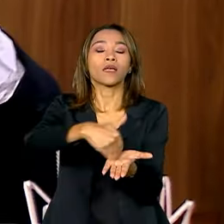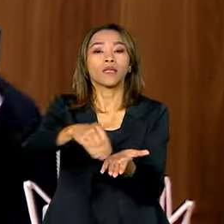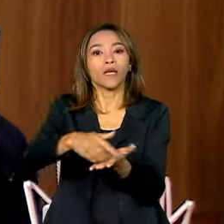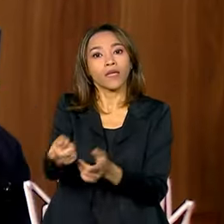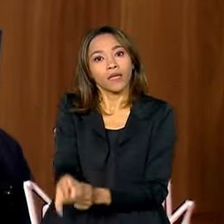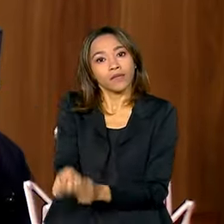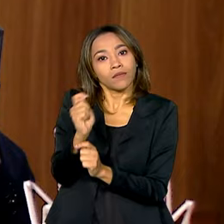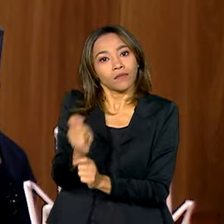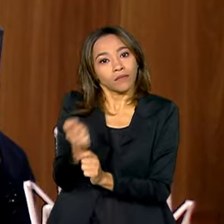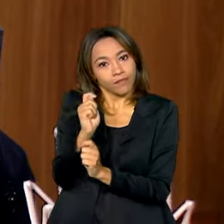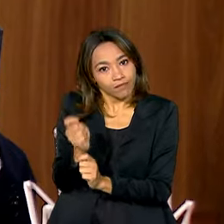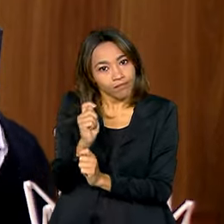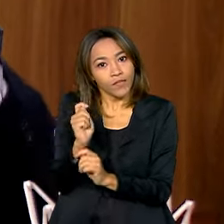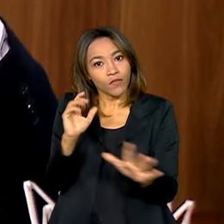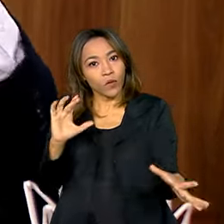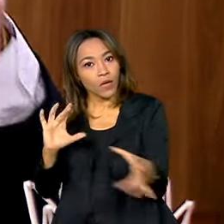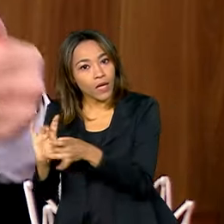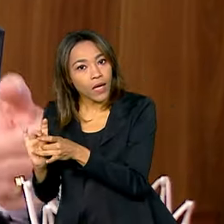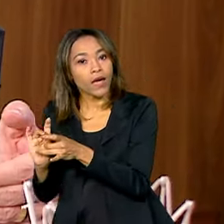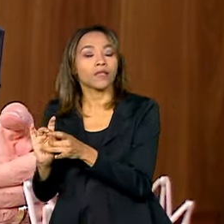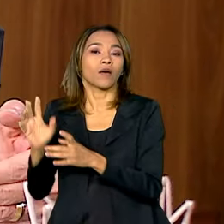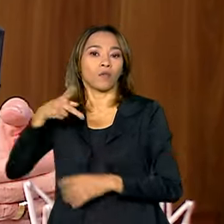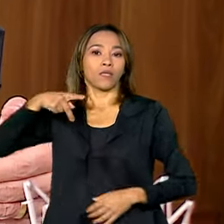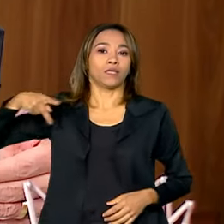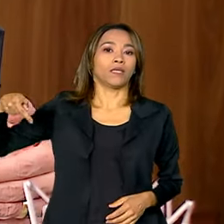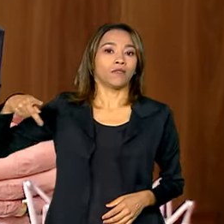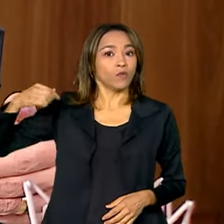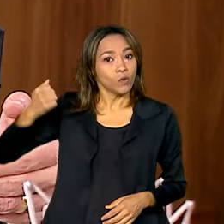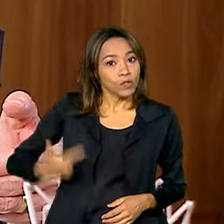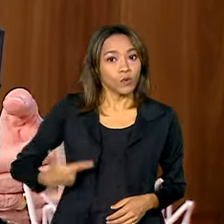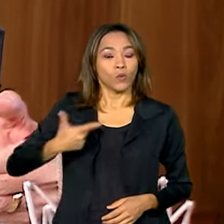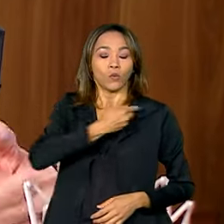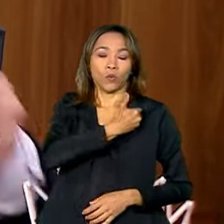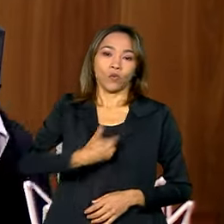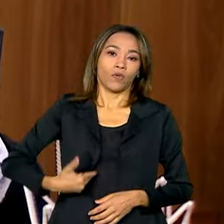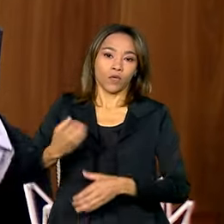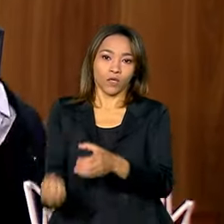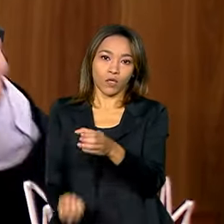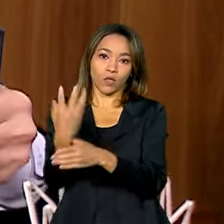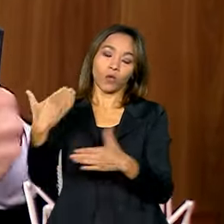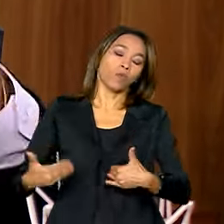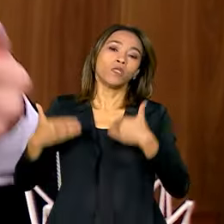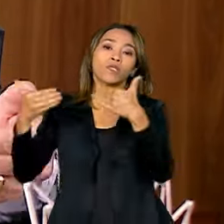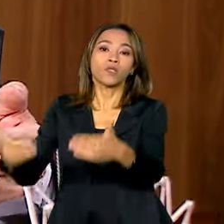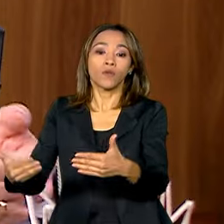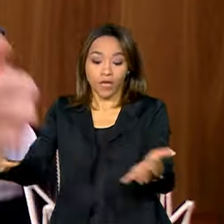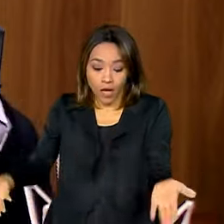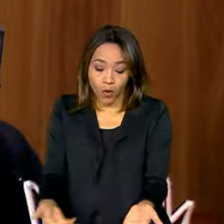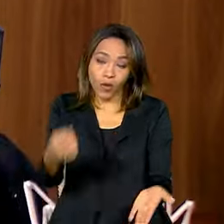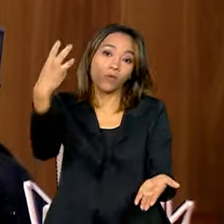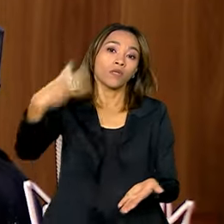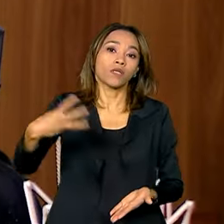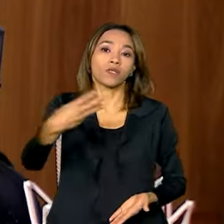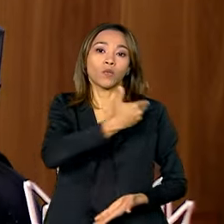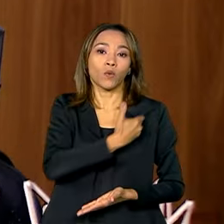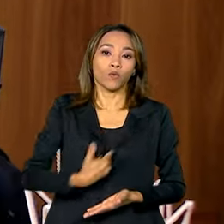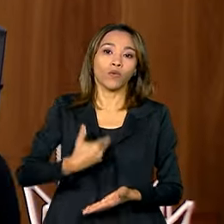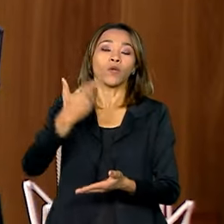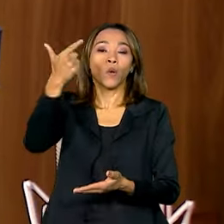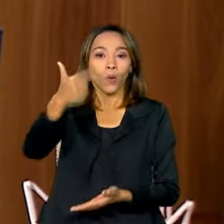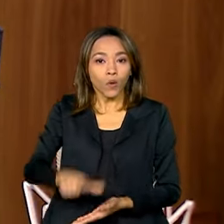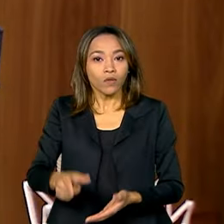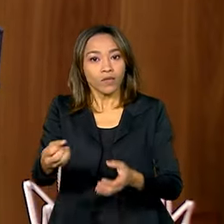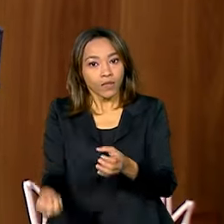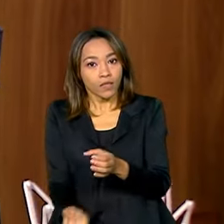e se subordinou ao presidente da República. Foi no seu segundo governo que se criou o Ministério da Pesca e é agora no terceiro governo que se recria o Ministério da Pesca.